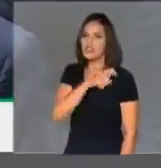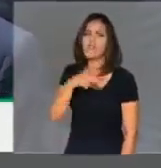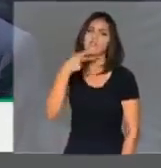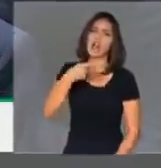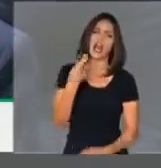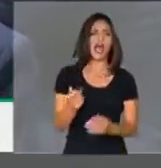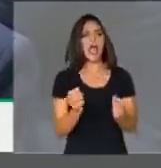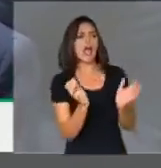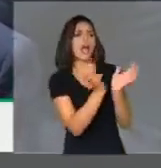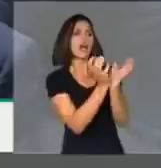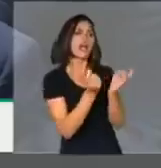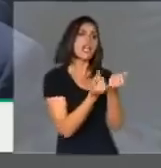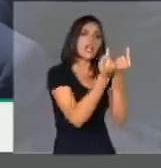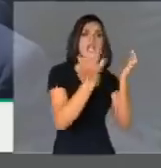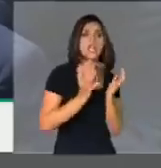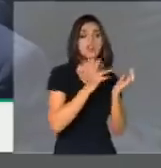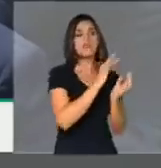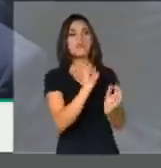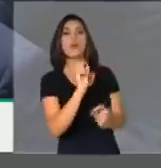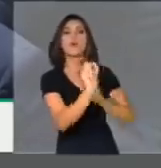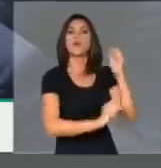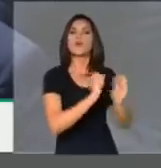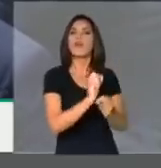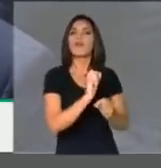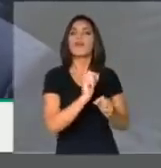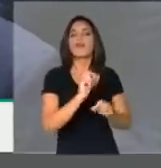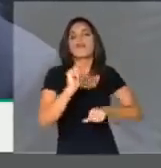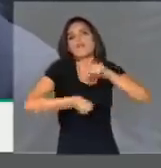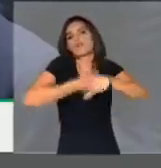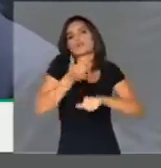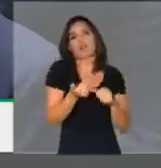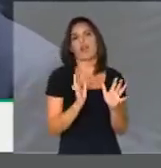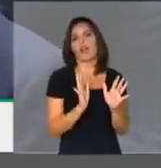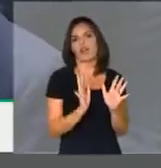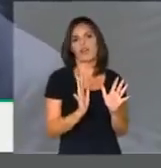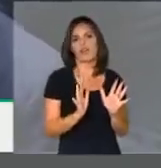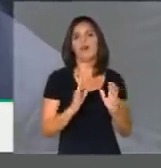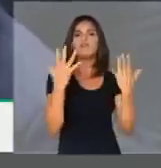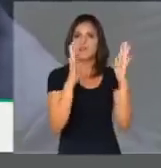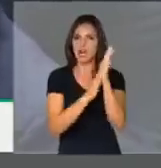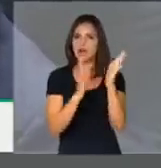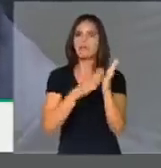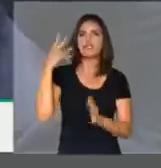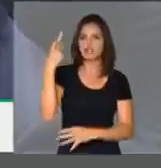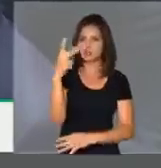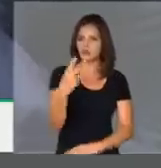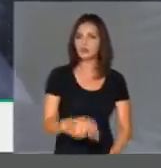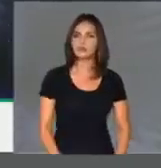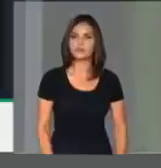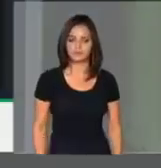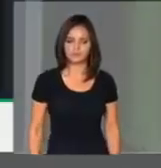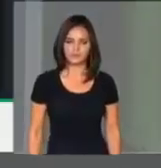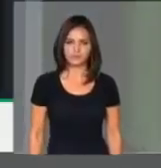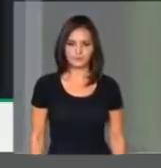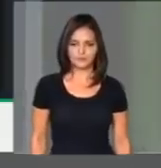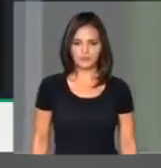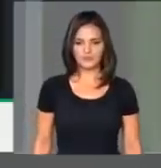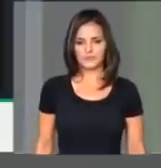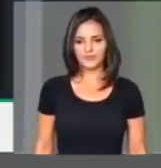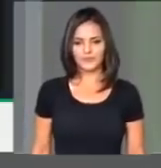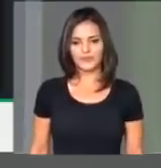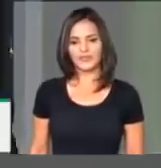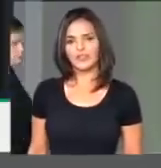os privilegiados vão terminar com a reforma da Previdência. Parabéns. Obrigado, deputado Pedro Kizai. Deputada